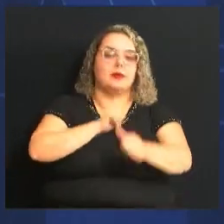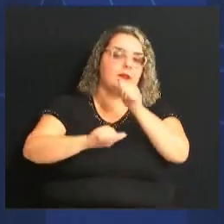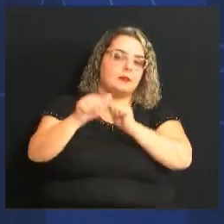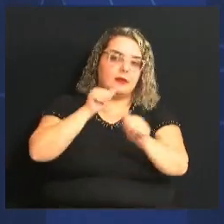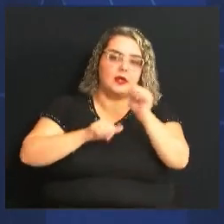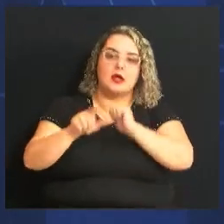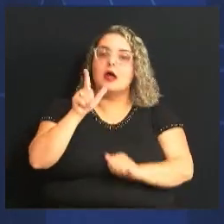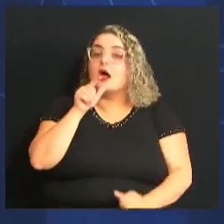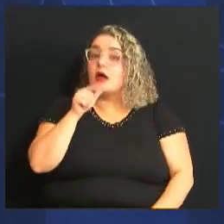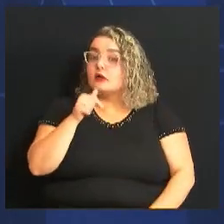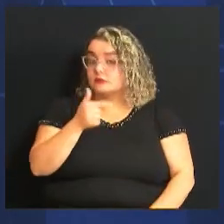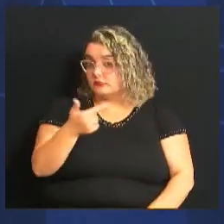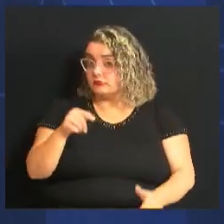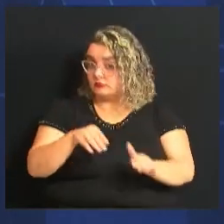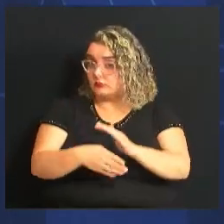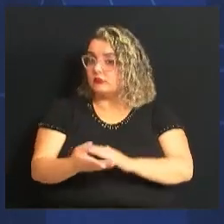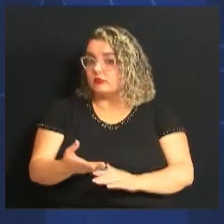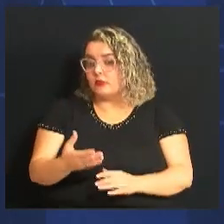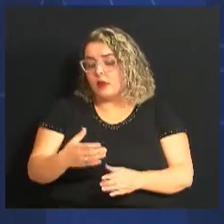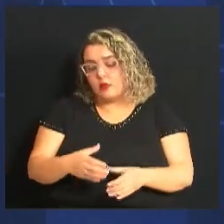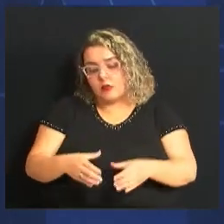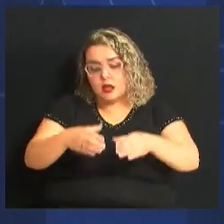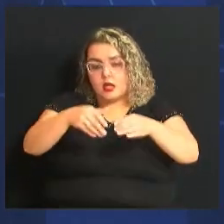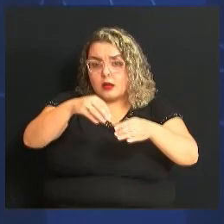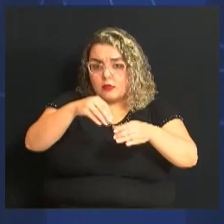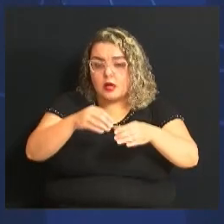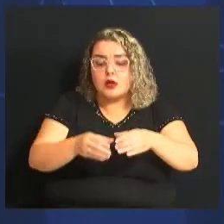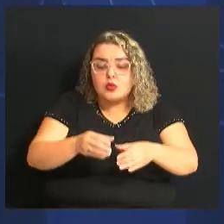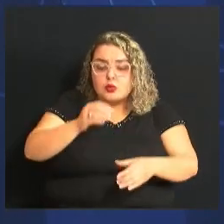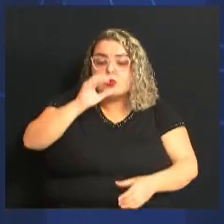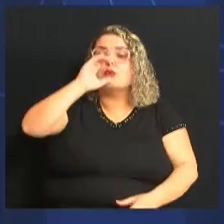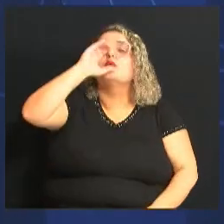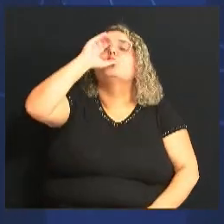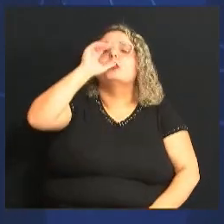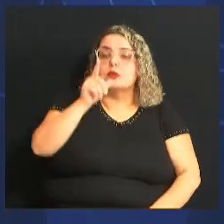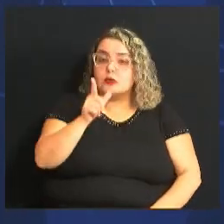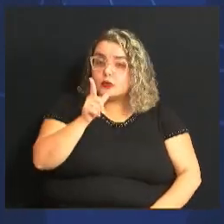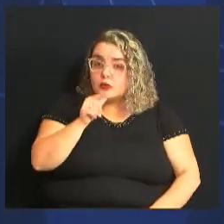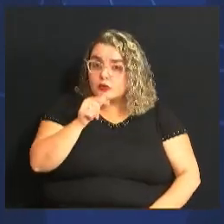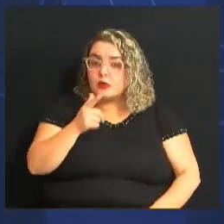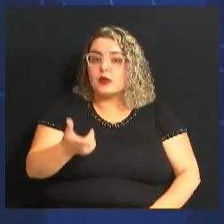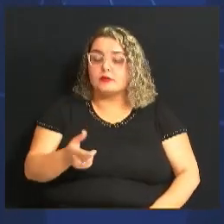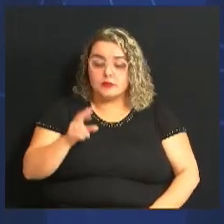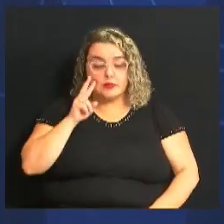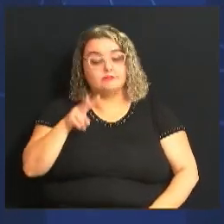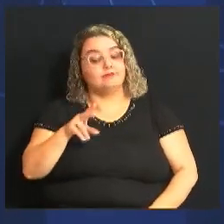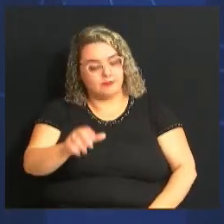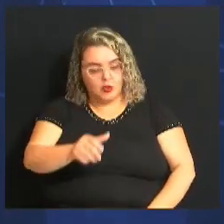esse hábito, deixe sempre uma garrafinha por perto aí com água, você olha para ela, já